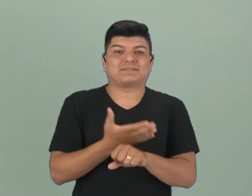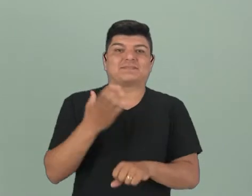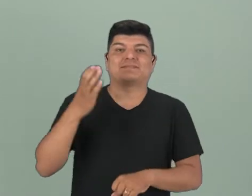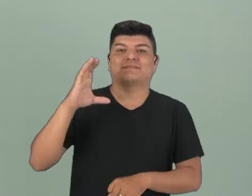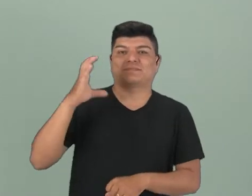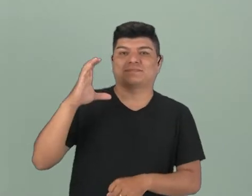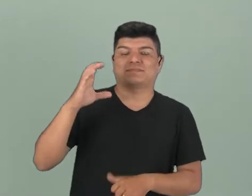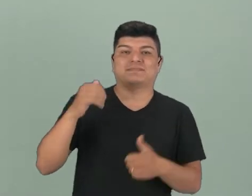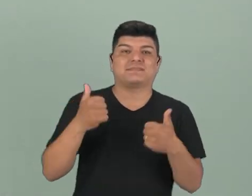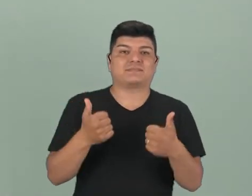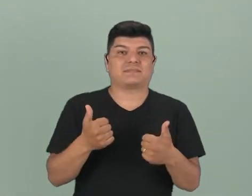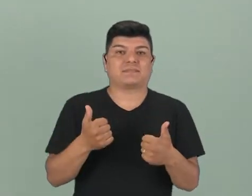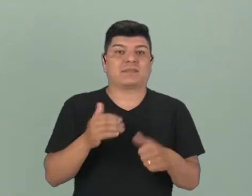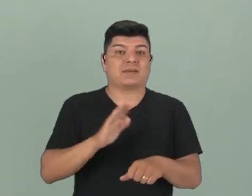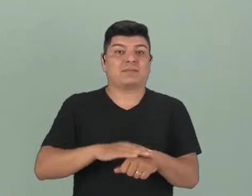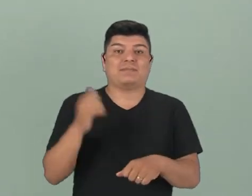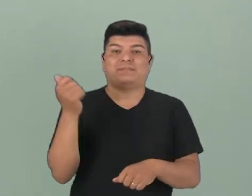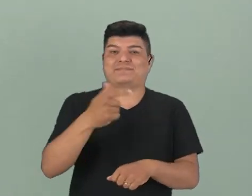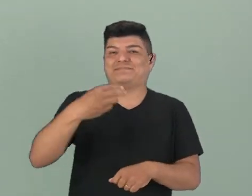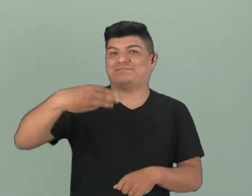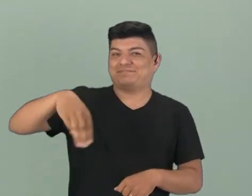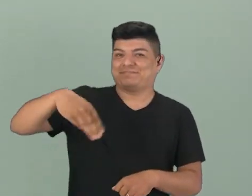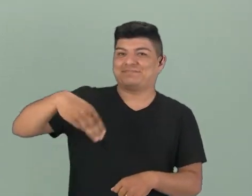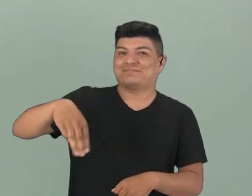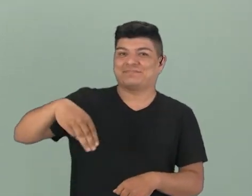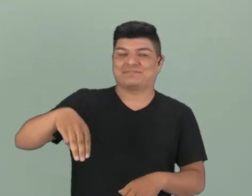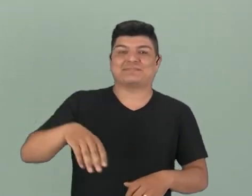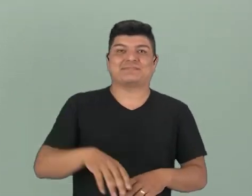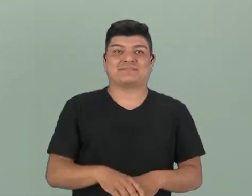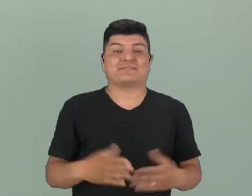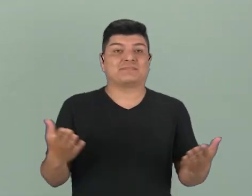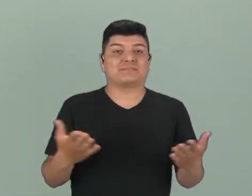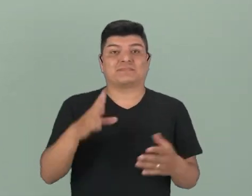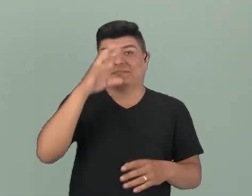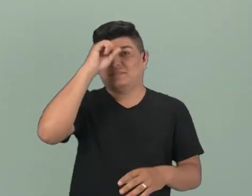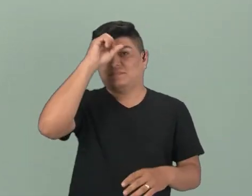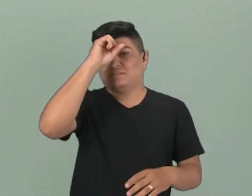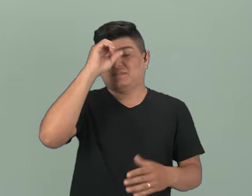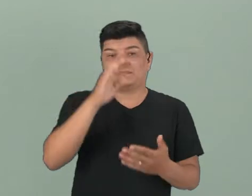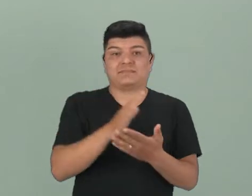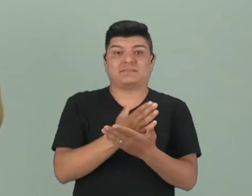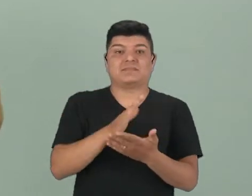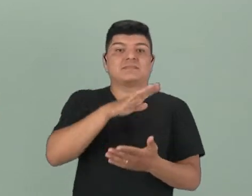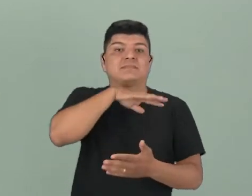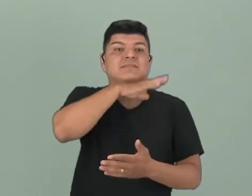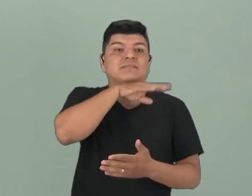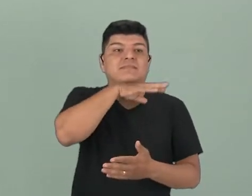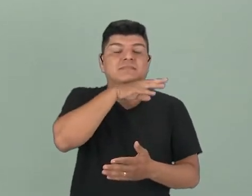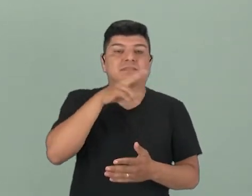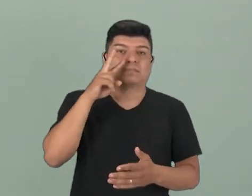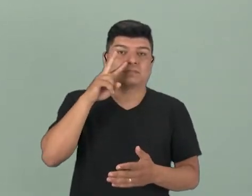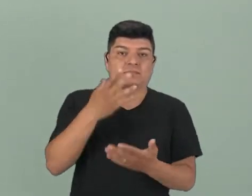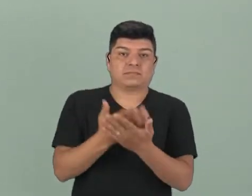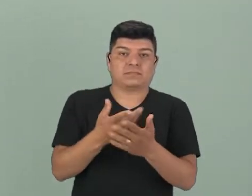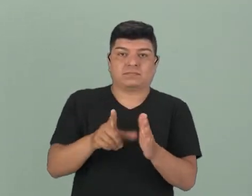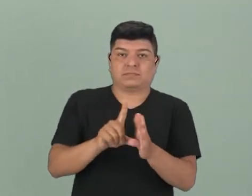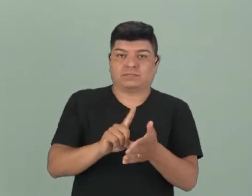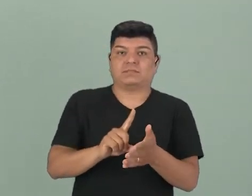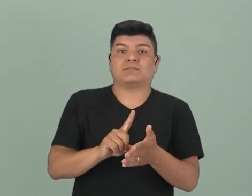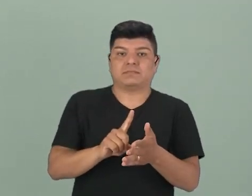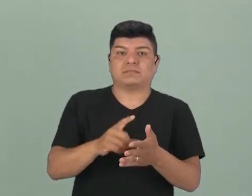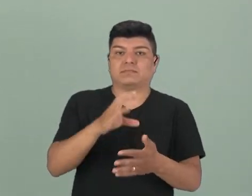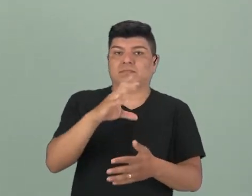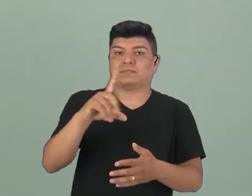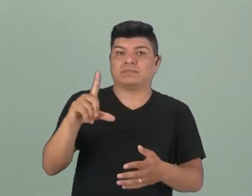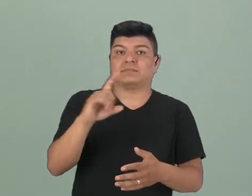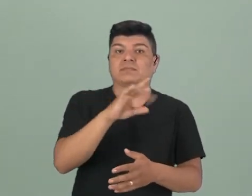aí, né? Mais do que da aula de matemática, será? Hoje vamos aprender sobre alguns animais que nós vimos na aula passada, a classificação de